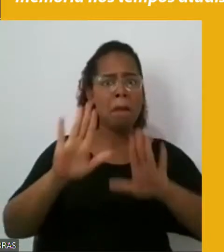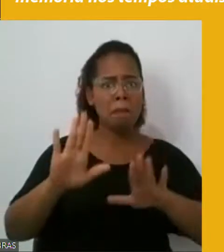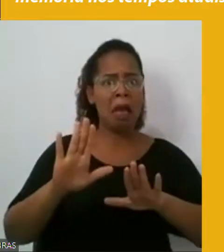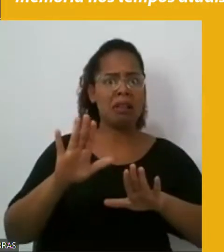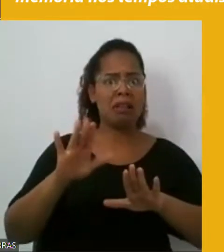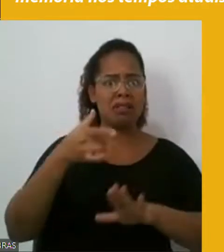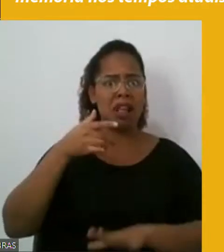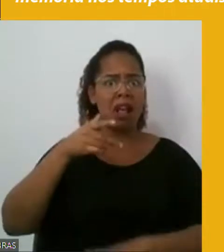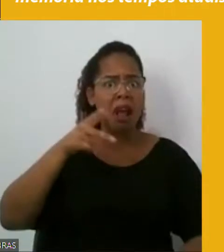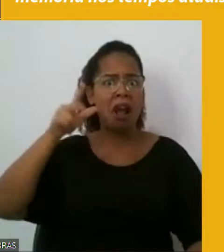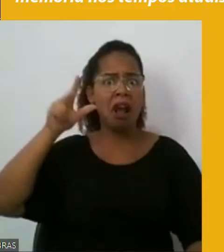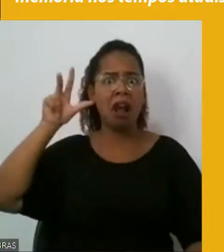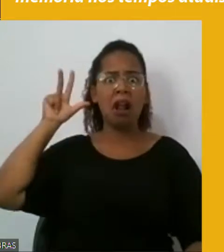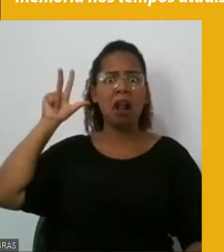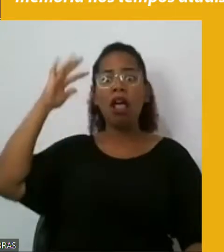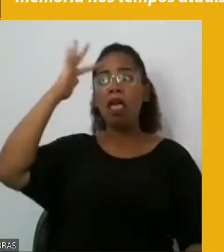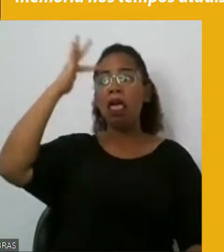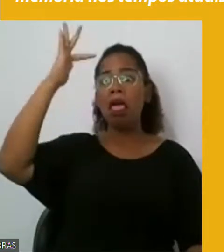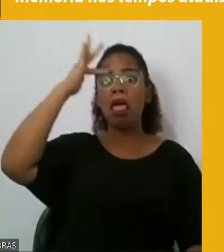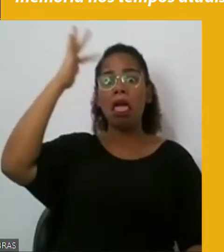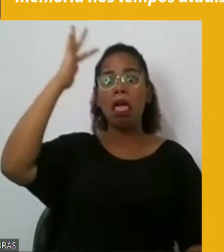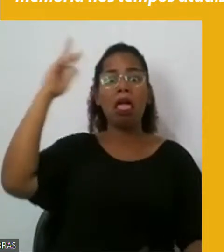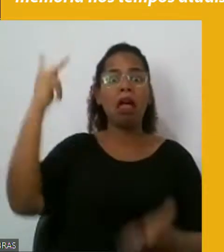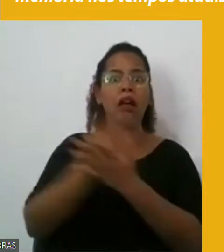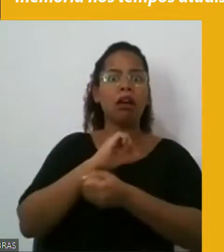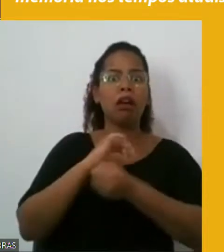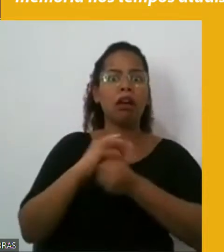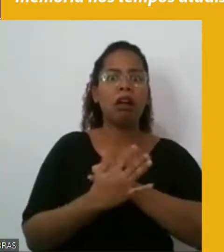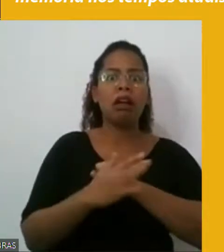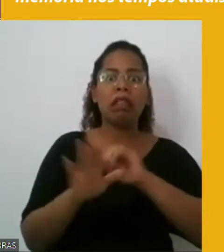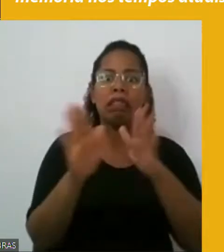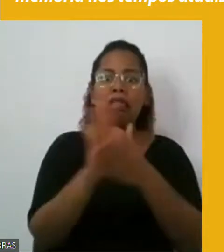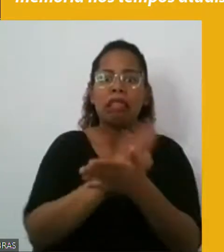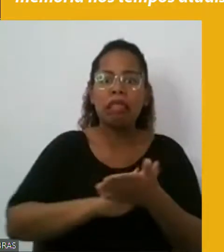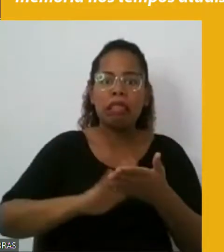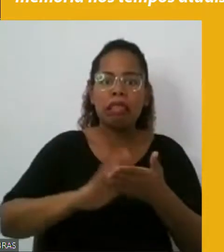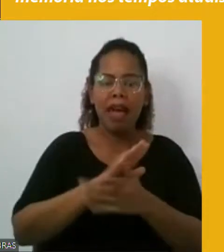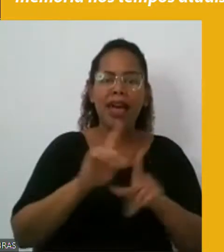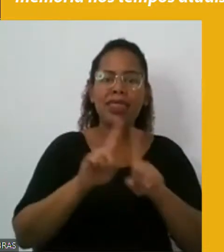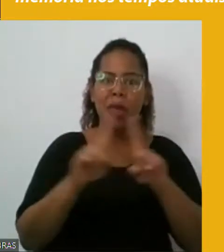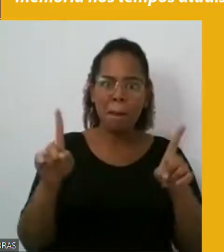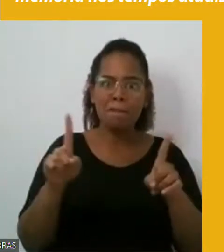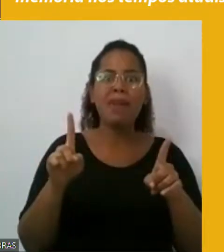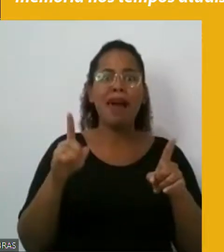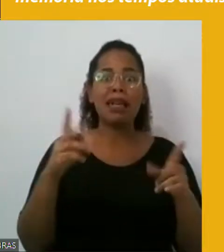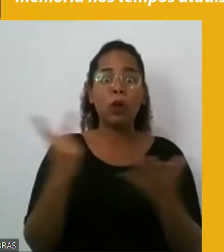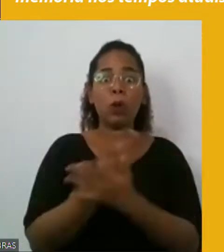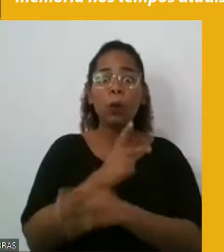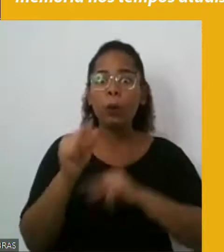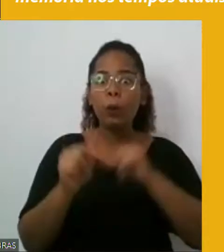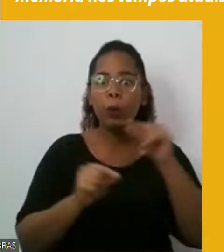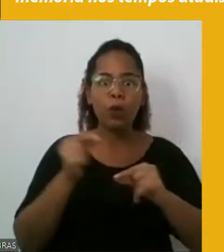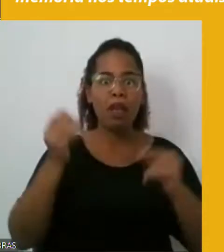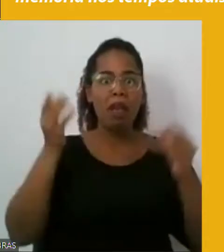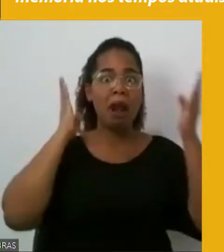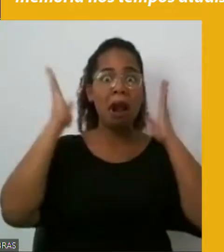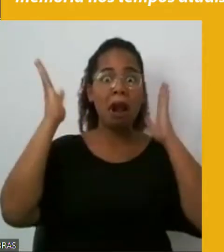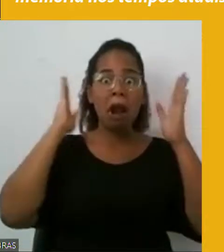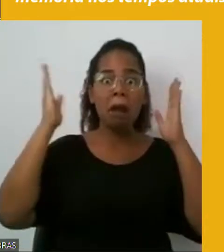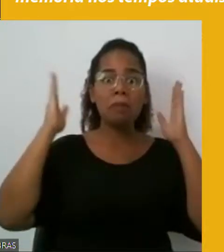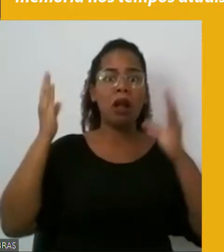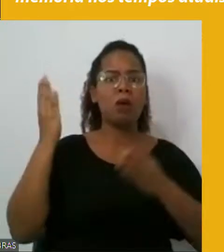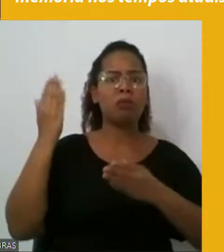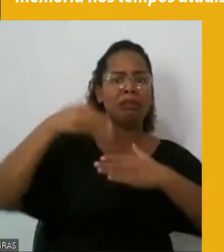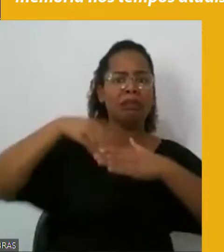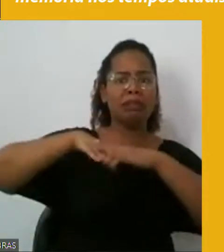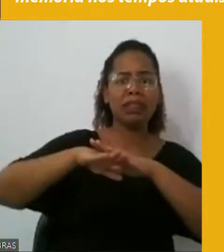Em toda parte, os caminhões carregados de cadáveres ou caixões descobertos indicam como o mal epidêmico,